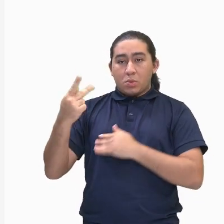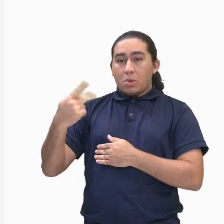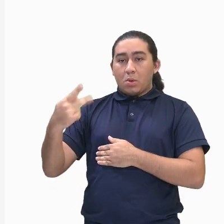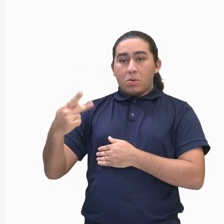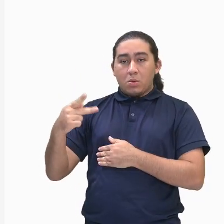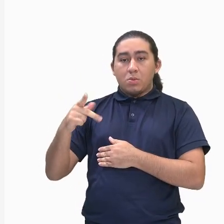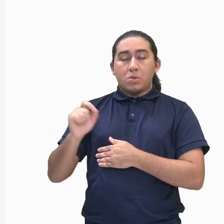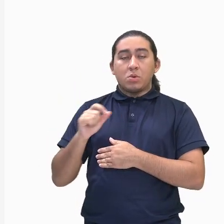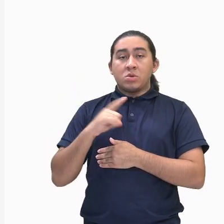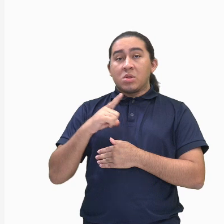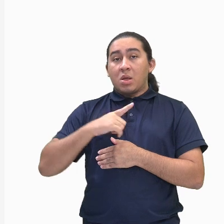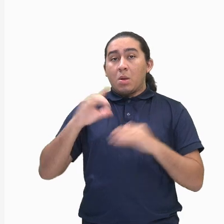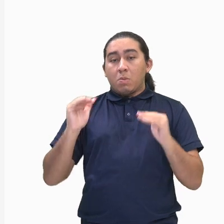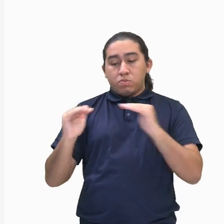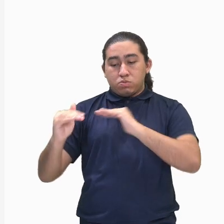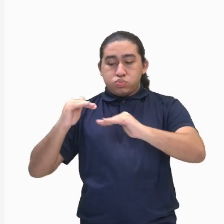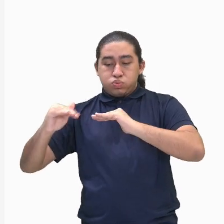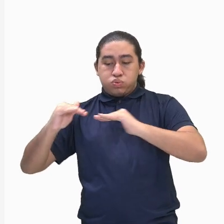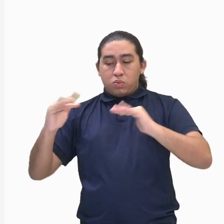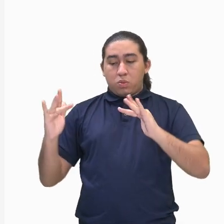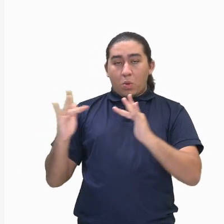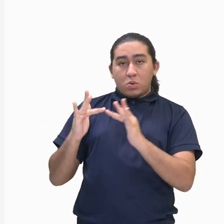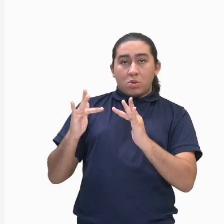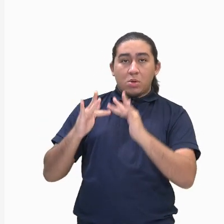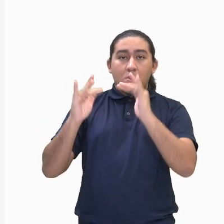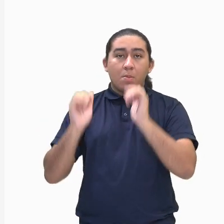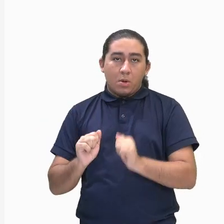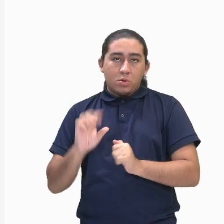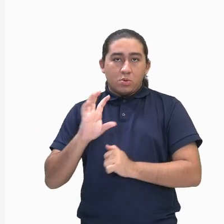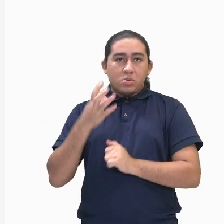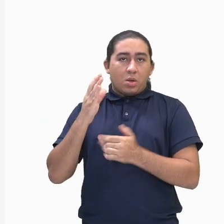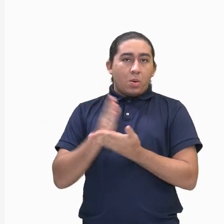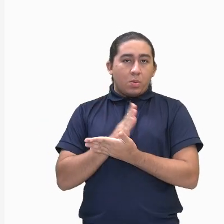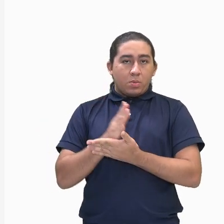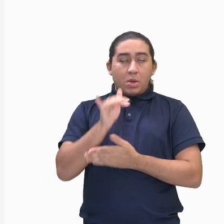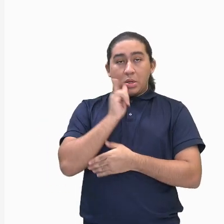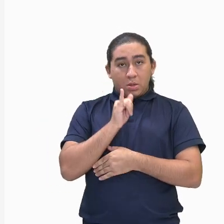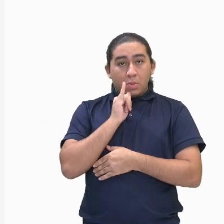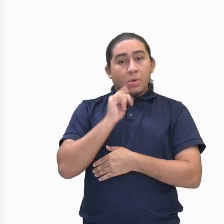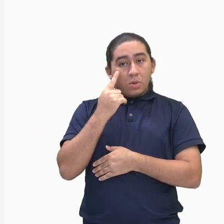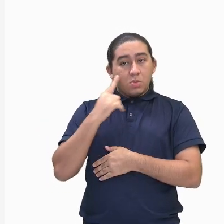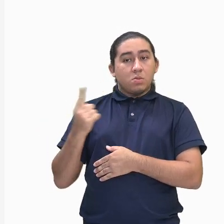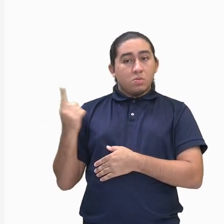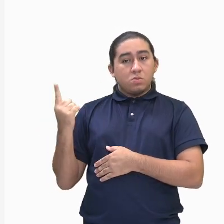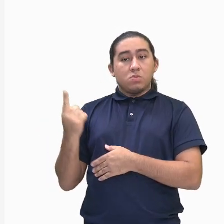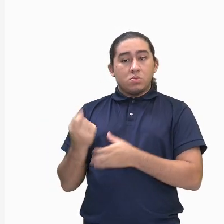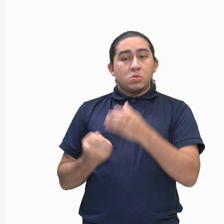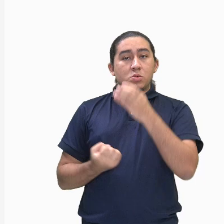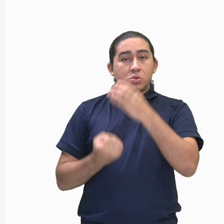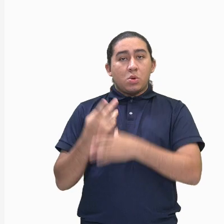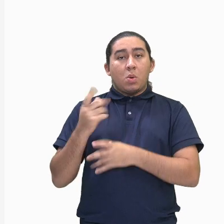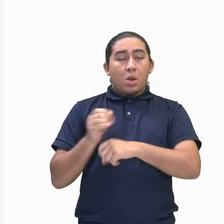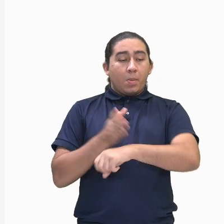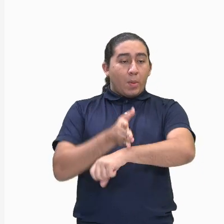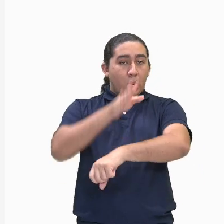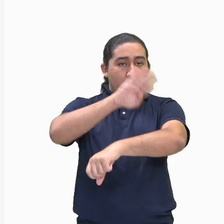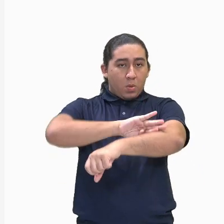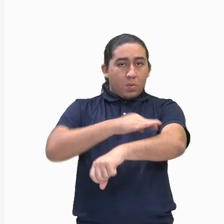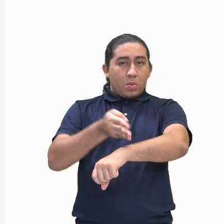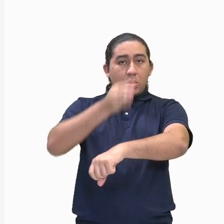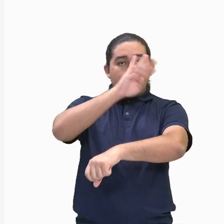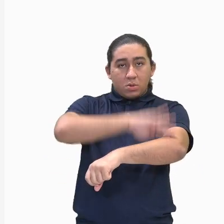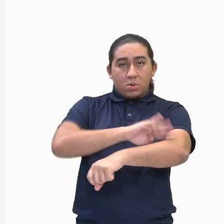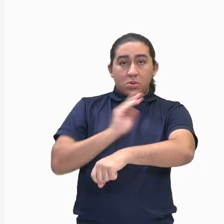o momento que elas podem colidir, podem trazer aí alguns fenômenos, como a formação da Cordilheira dos Andes, que nós vimos